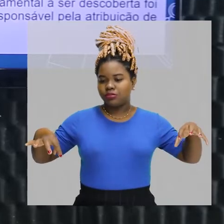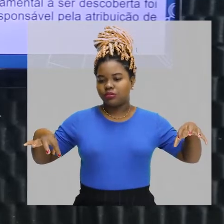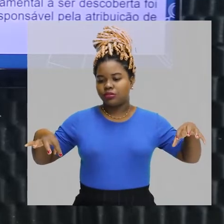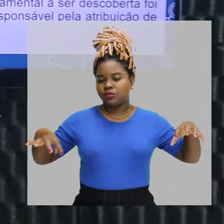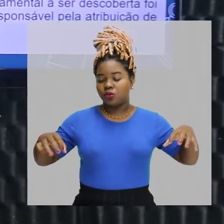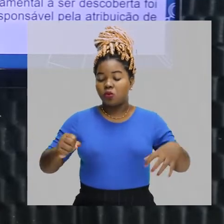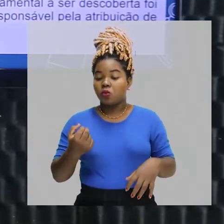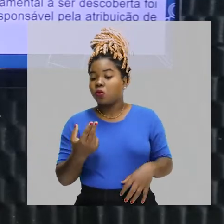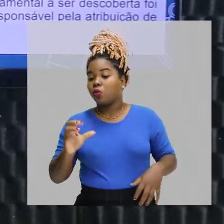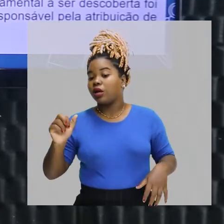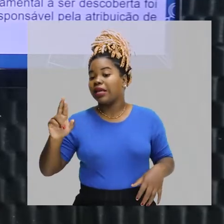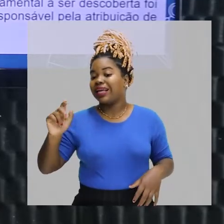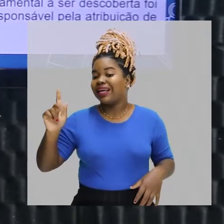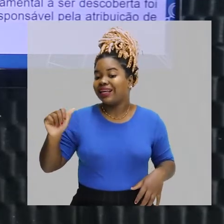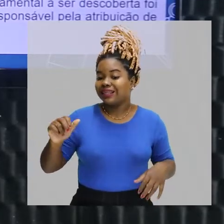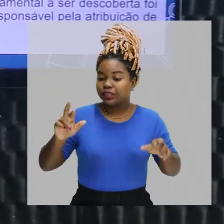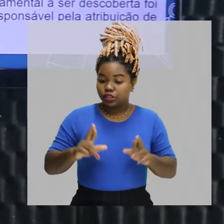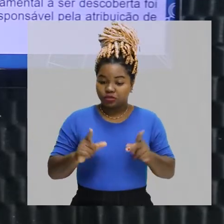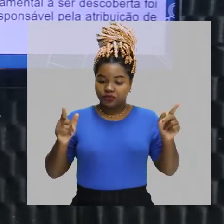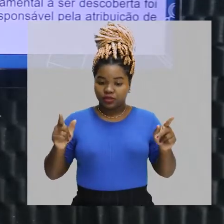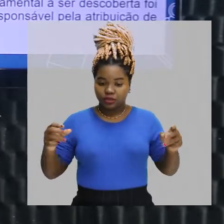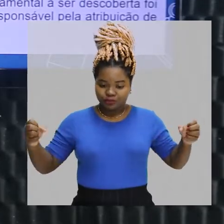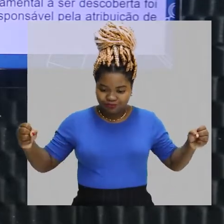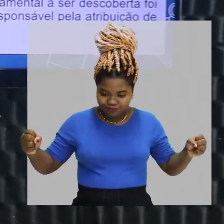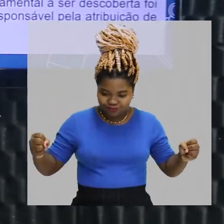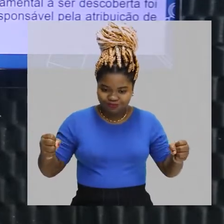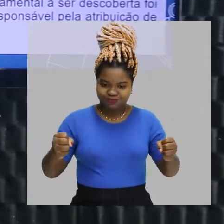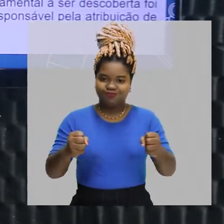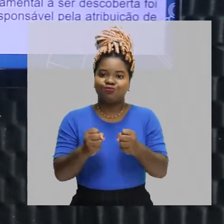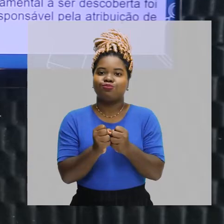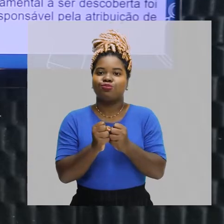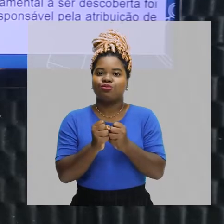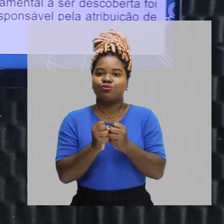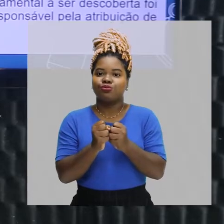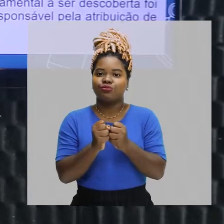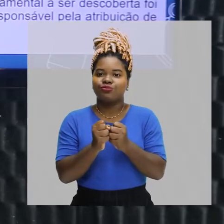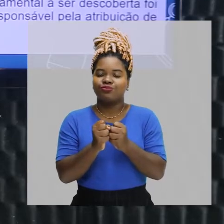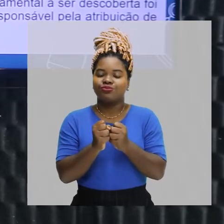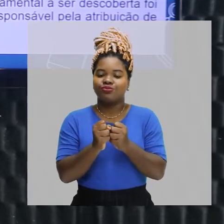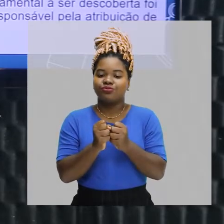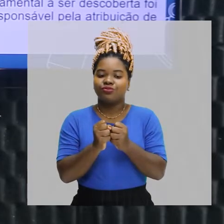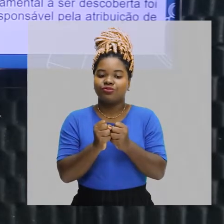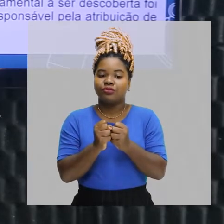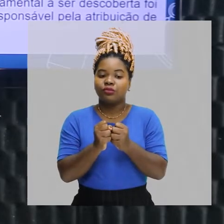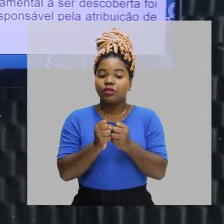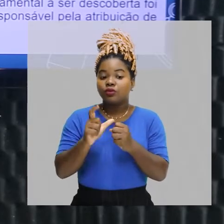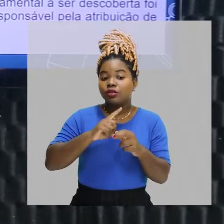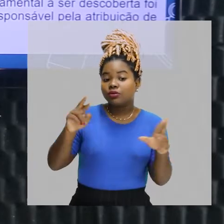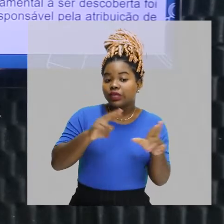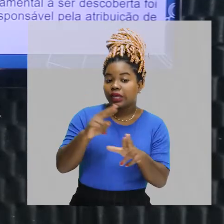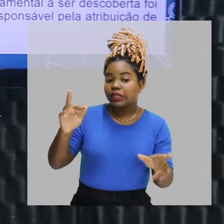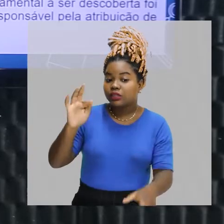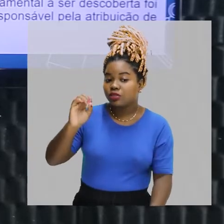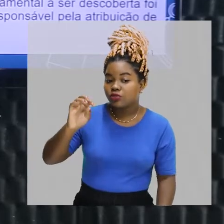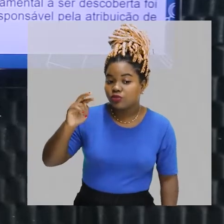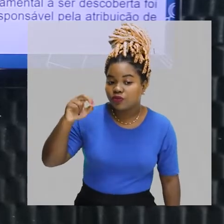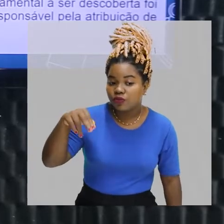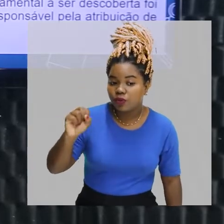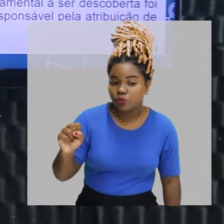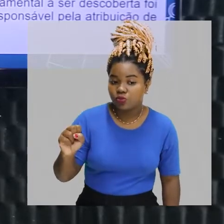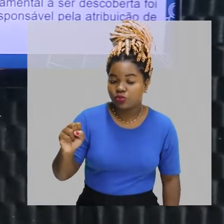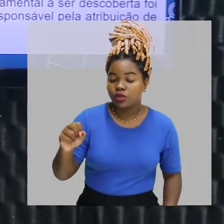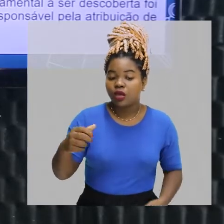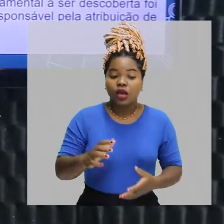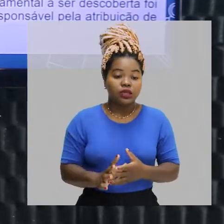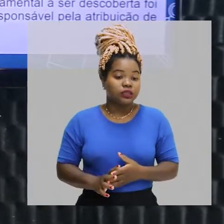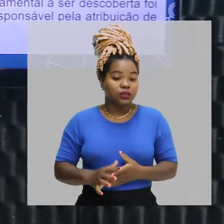atraem, nós estamos falando da interação que vai acontecer entre eles, que é do fóton. Okay? Então eles, né,